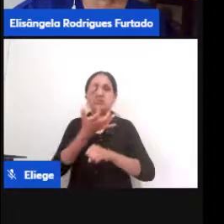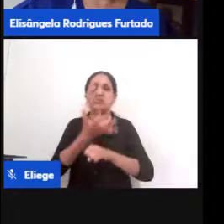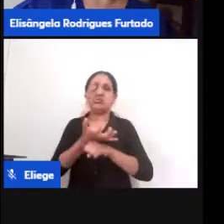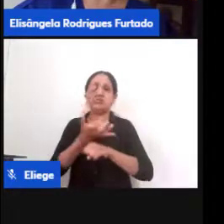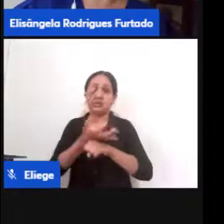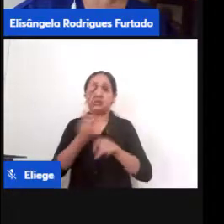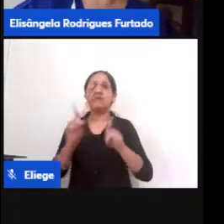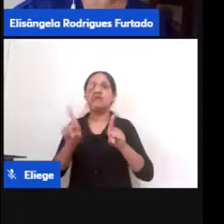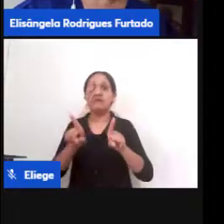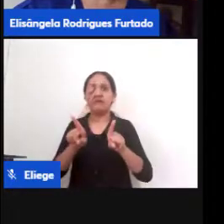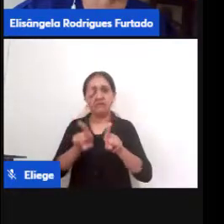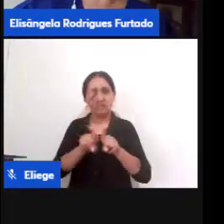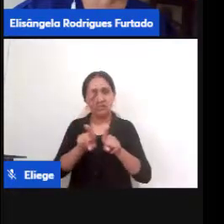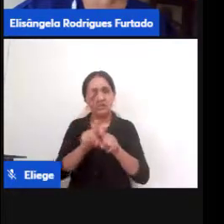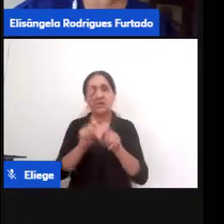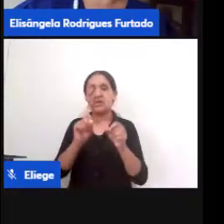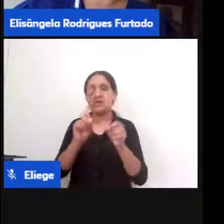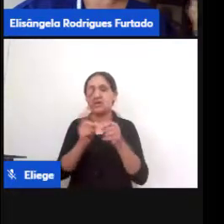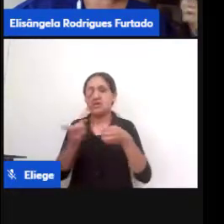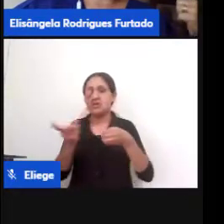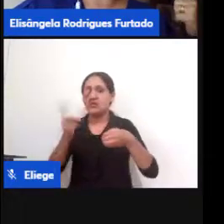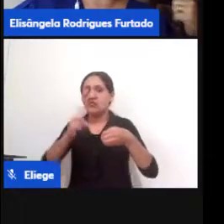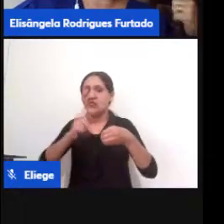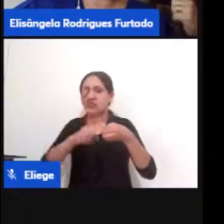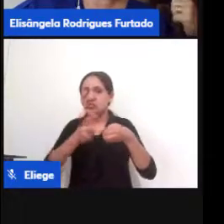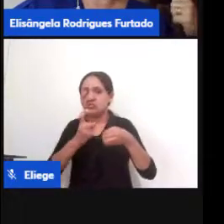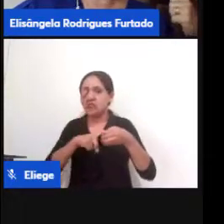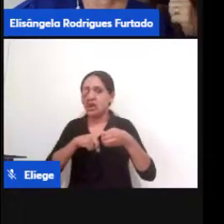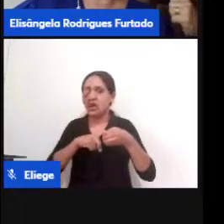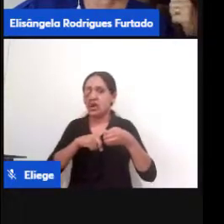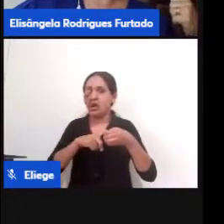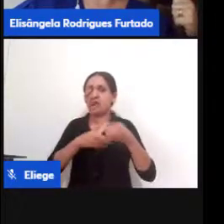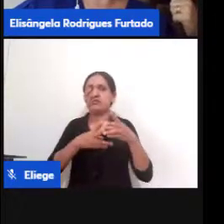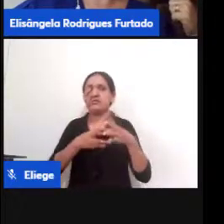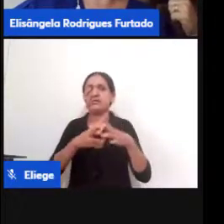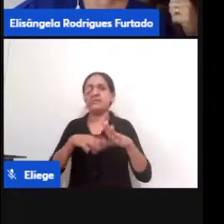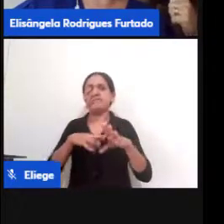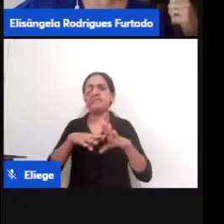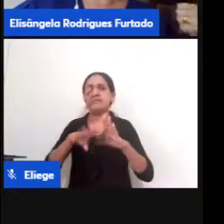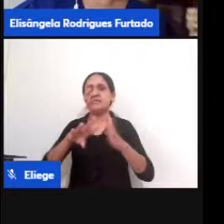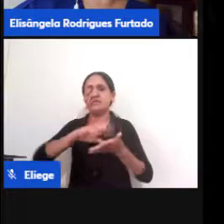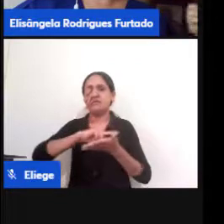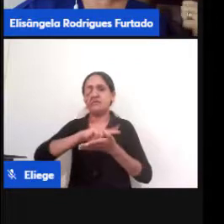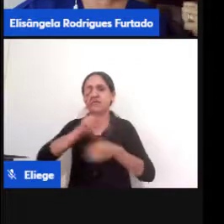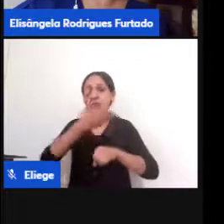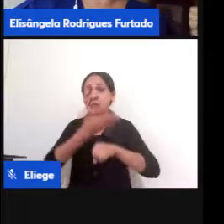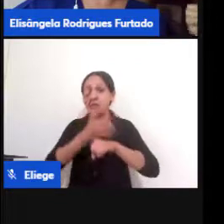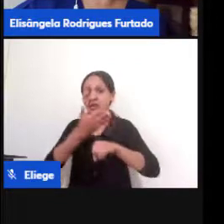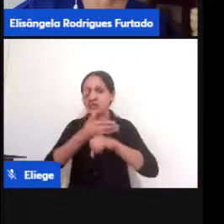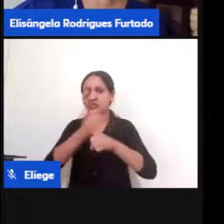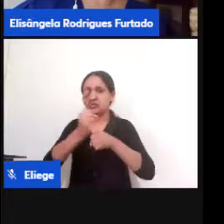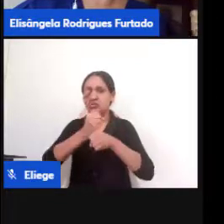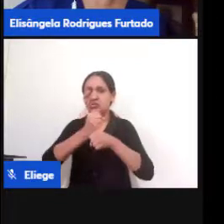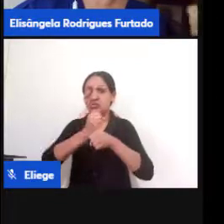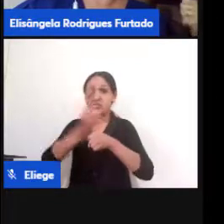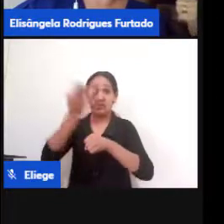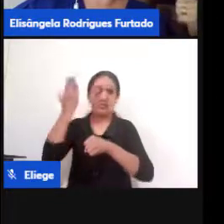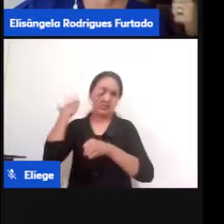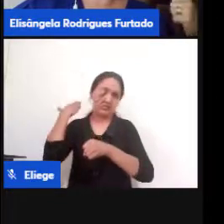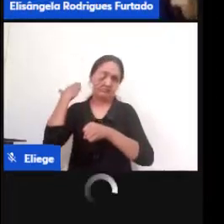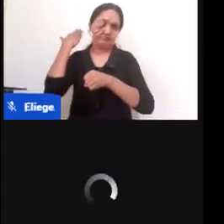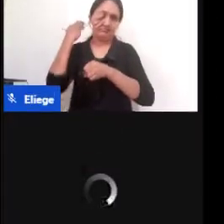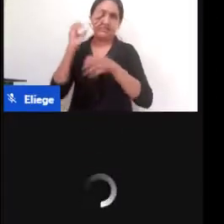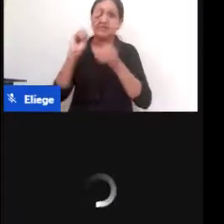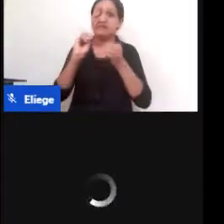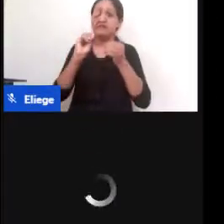isso, retomando habilidades dos anos anteriores. Se a gente observar que elas não foram aprendidas durante